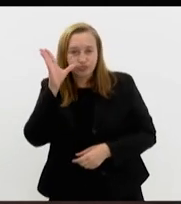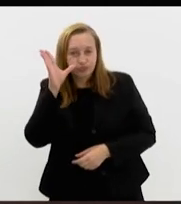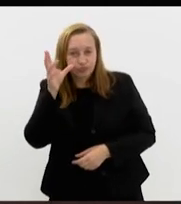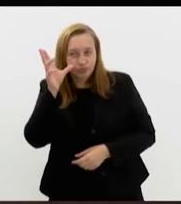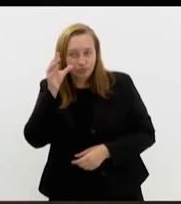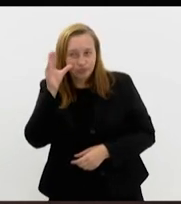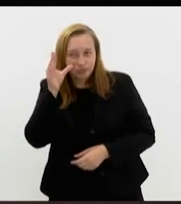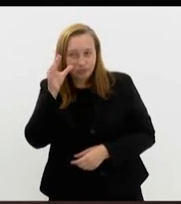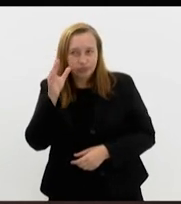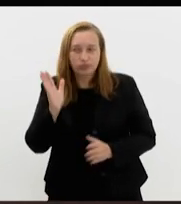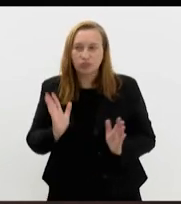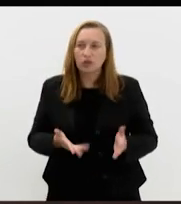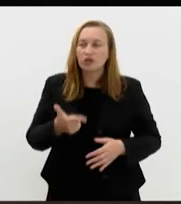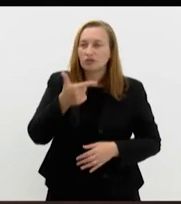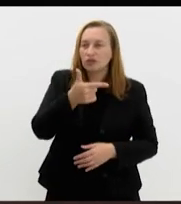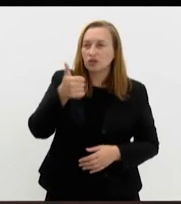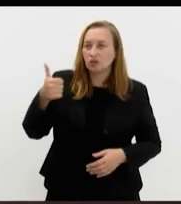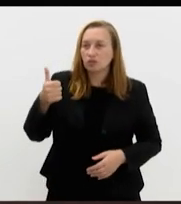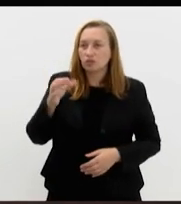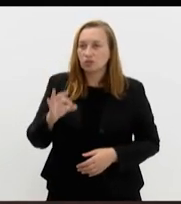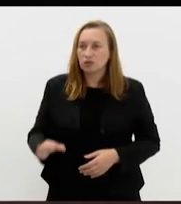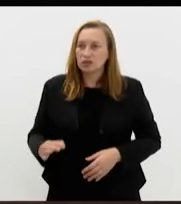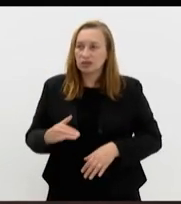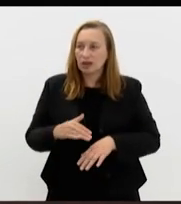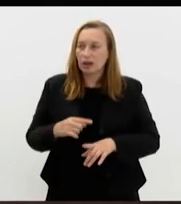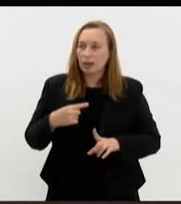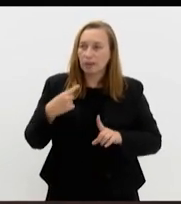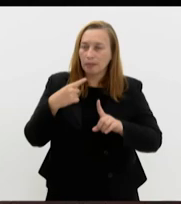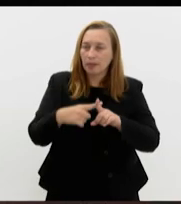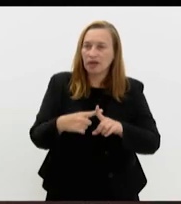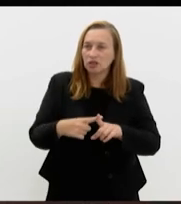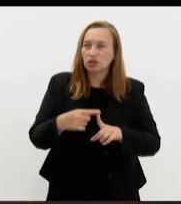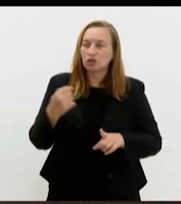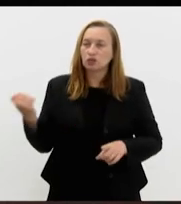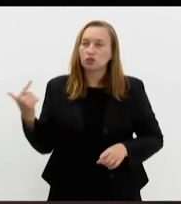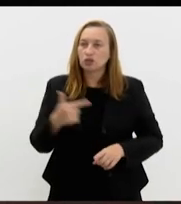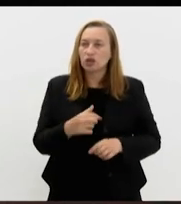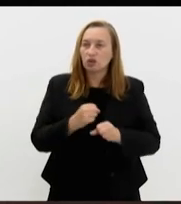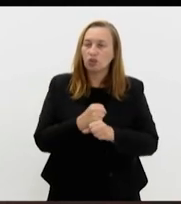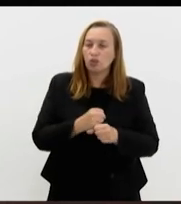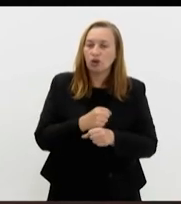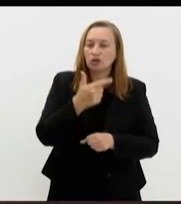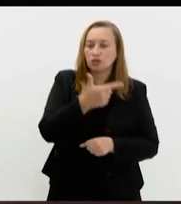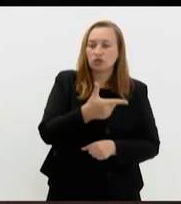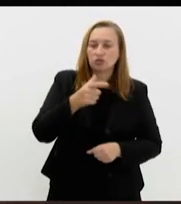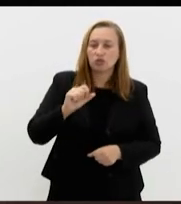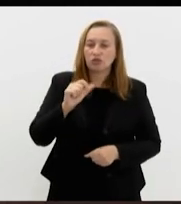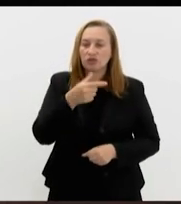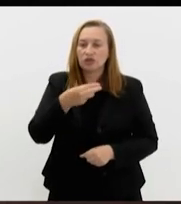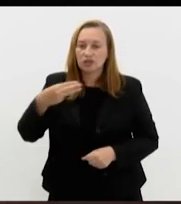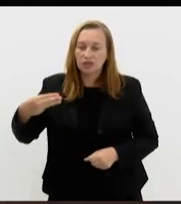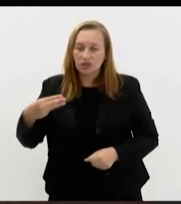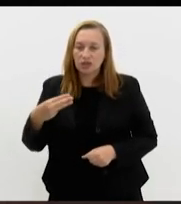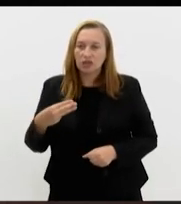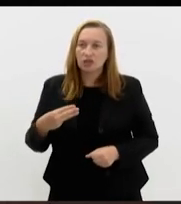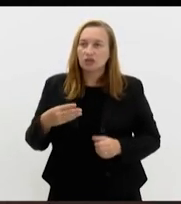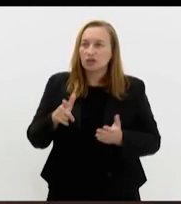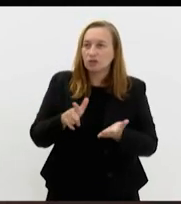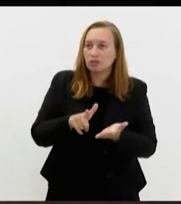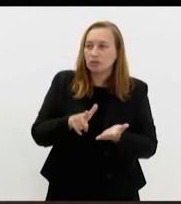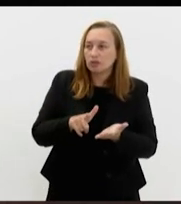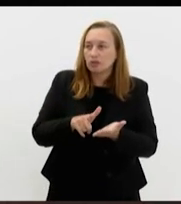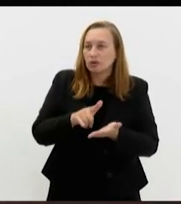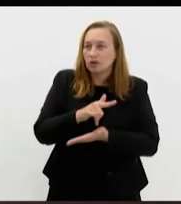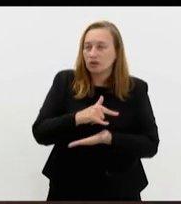nós temos 21% a mais do que o ano de 2023 e que a folha de pagamento